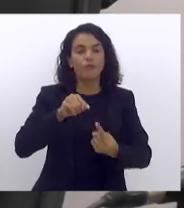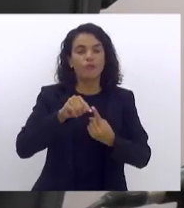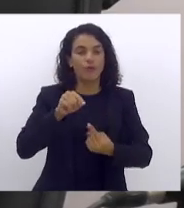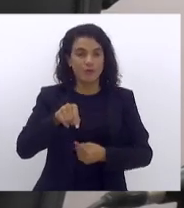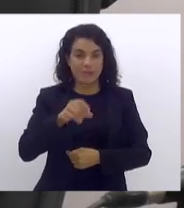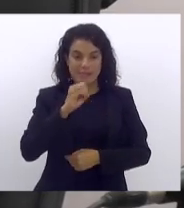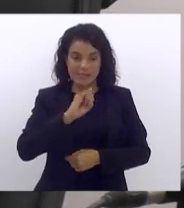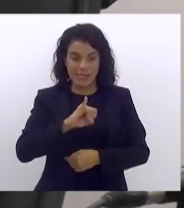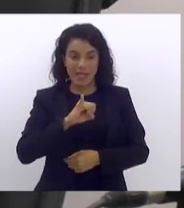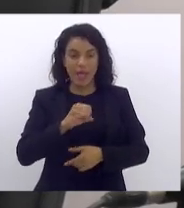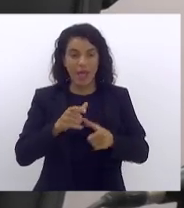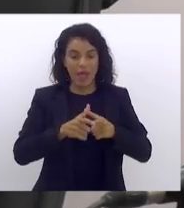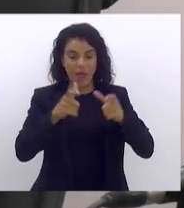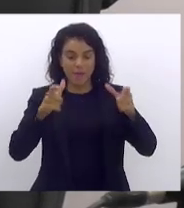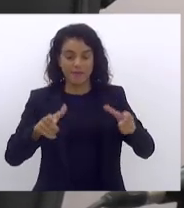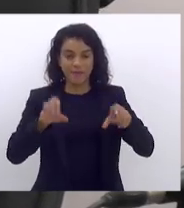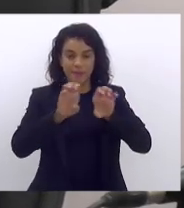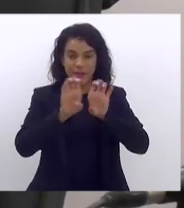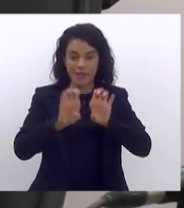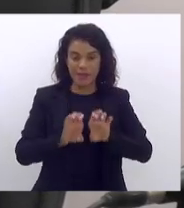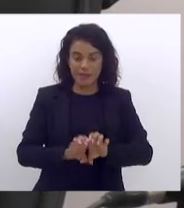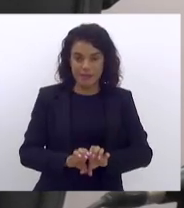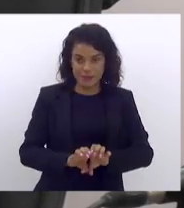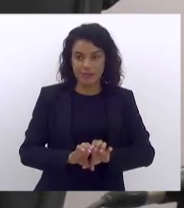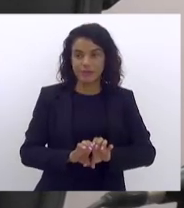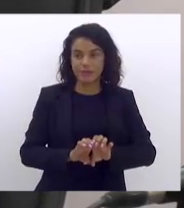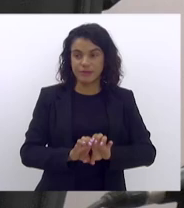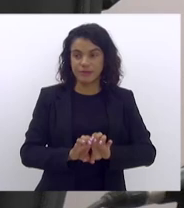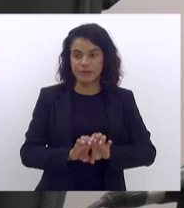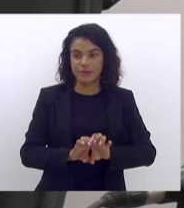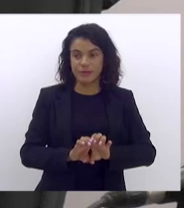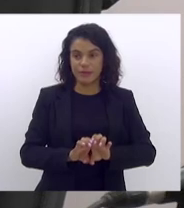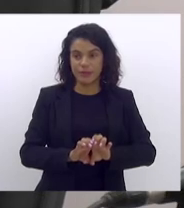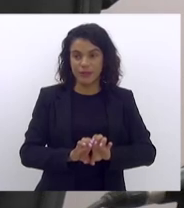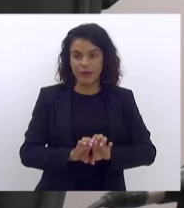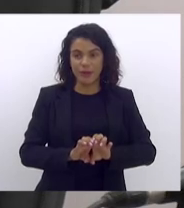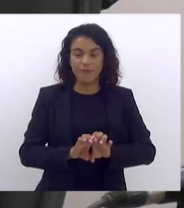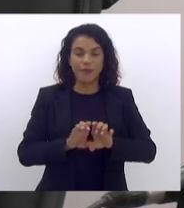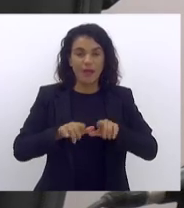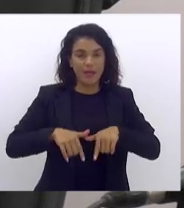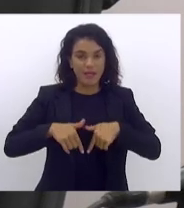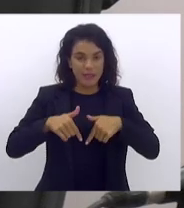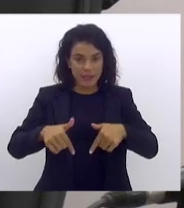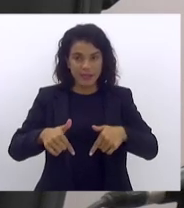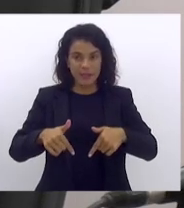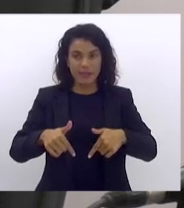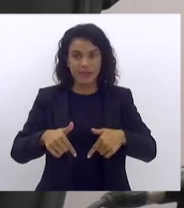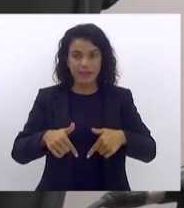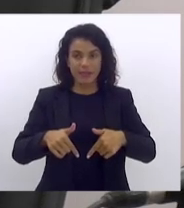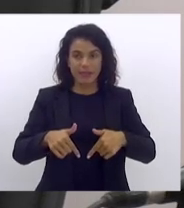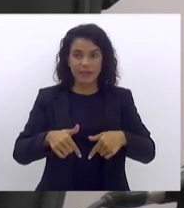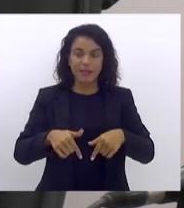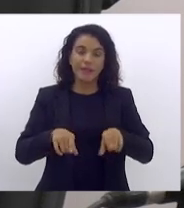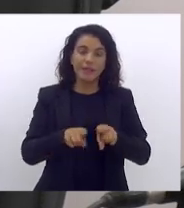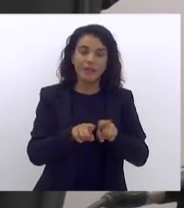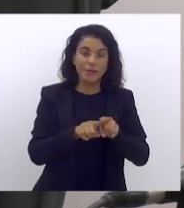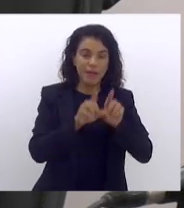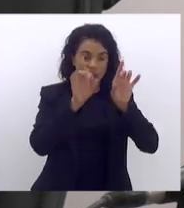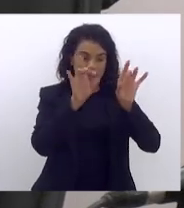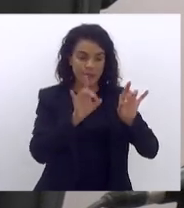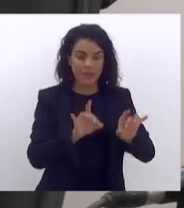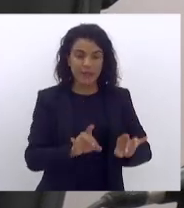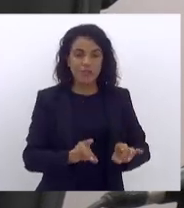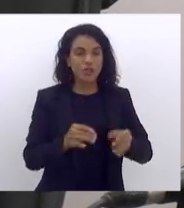que aumente a estrutura, isso fere a iniciativa. E no caso especial, ele só